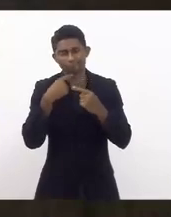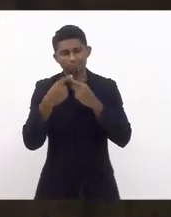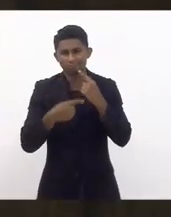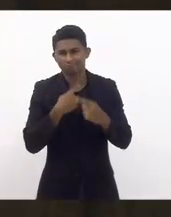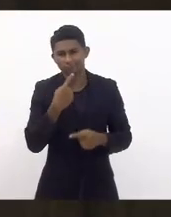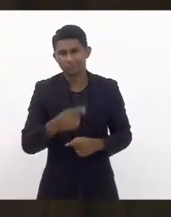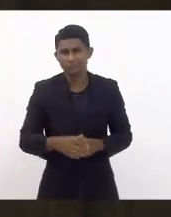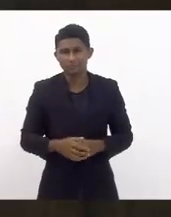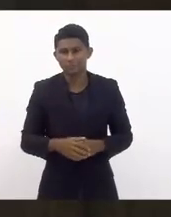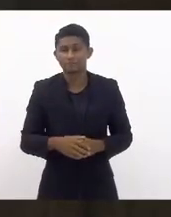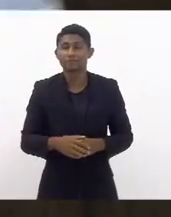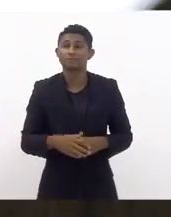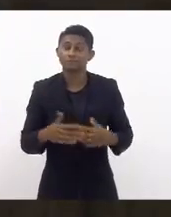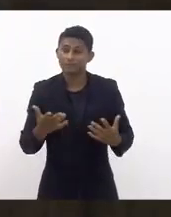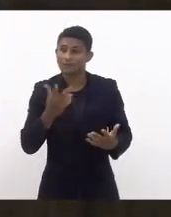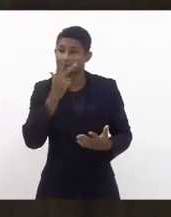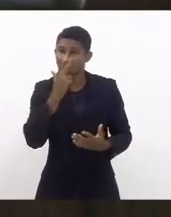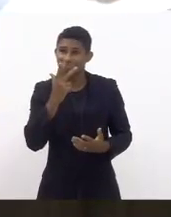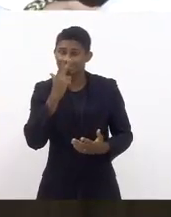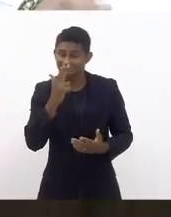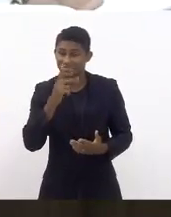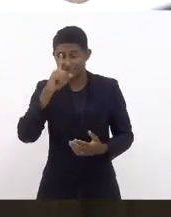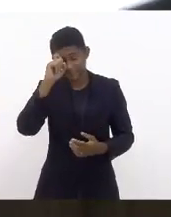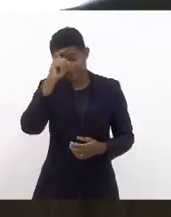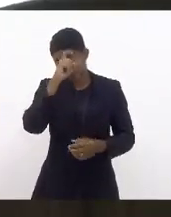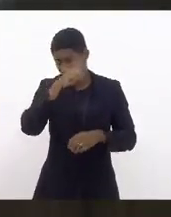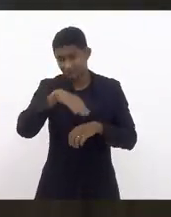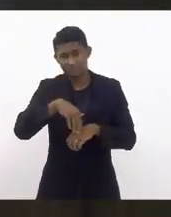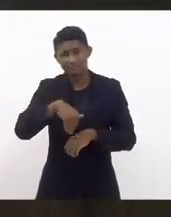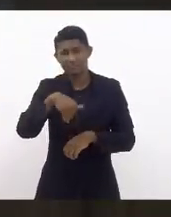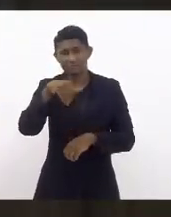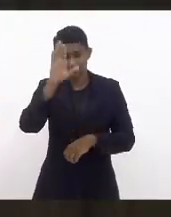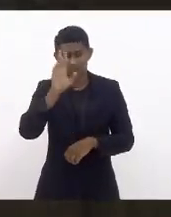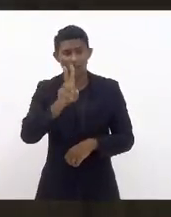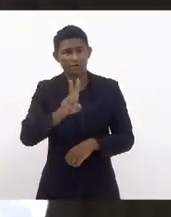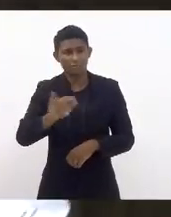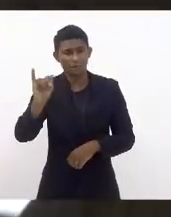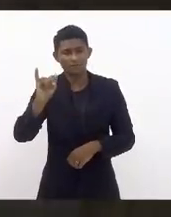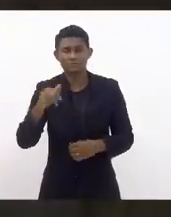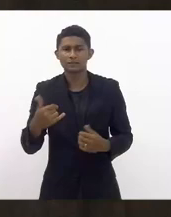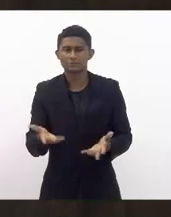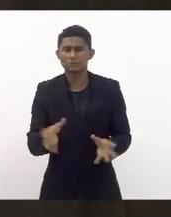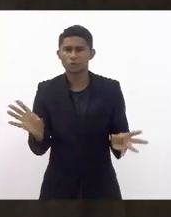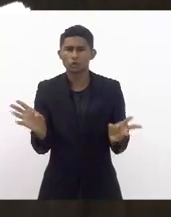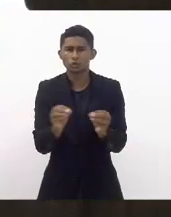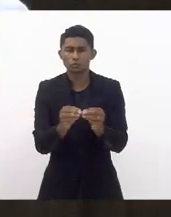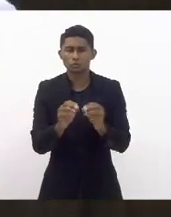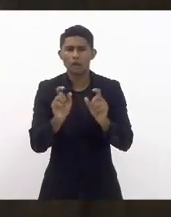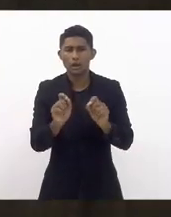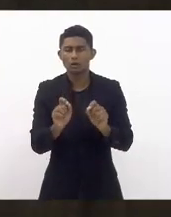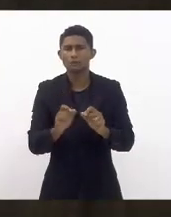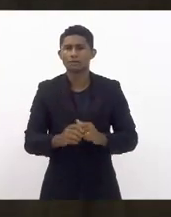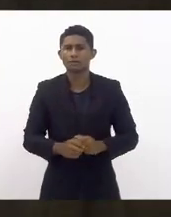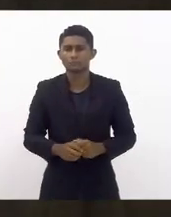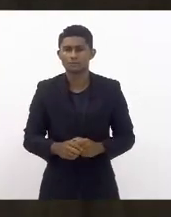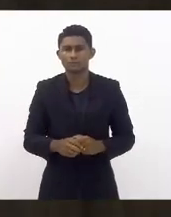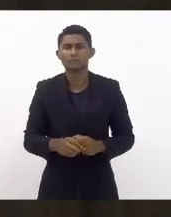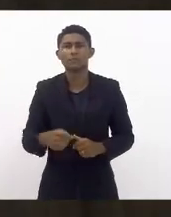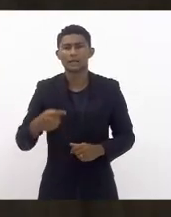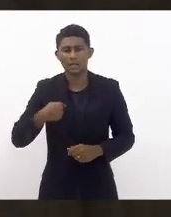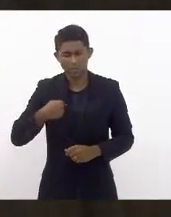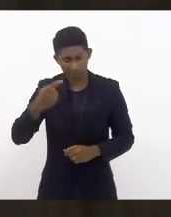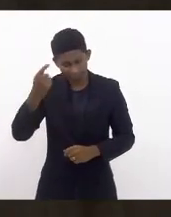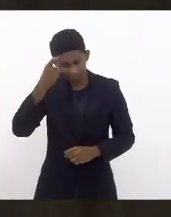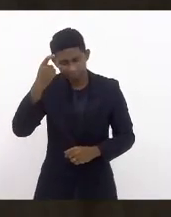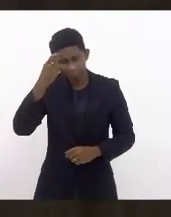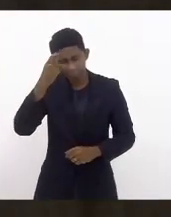a disputa vai ser muito maior. Para finalizar, deputado Luiz Paulo, eu tenho a consciência de que